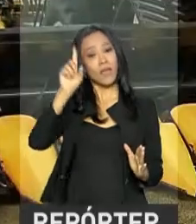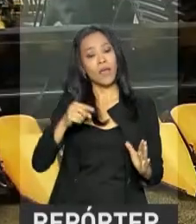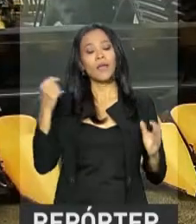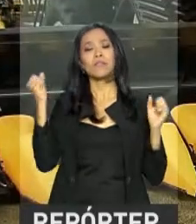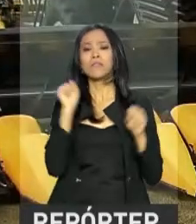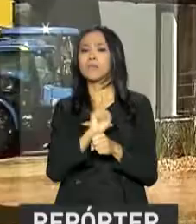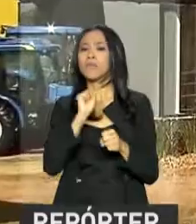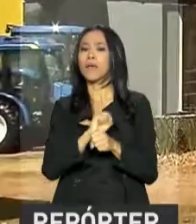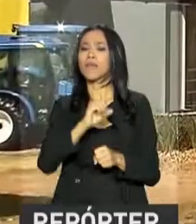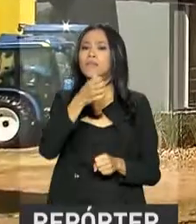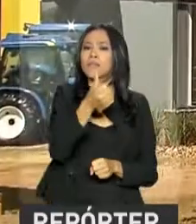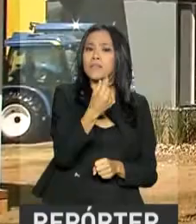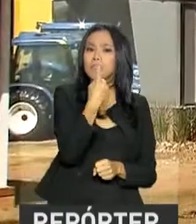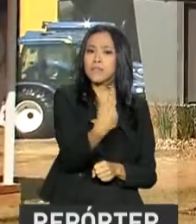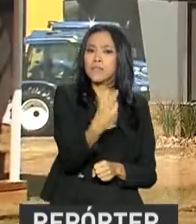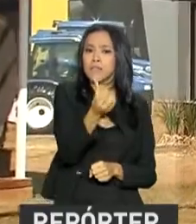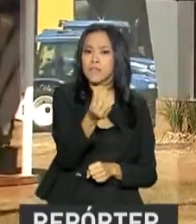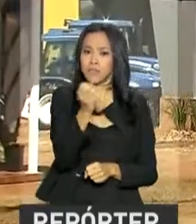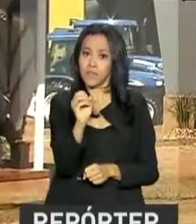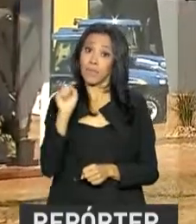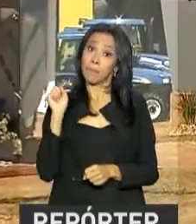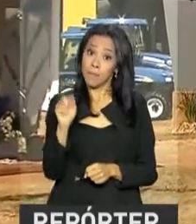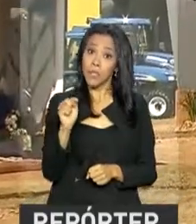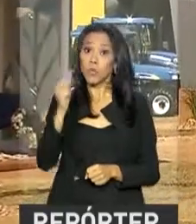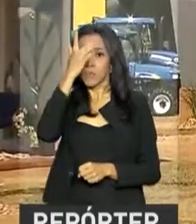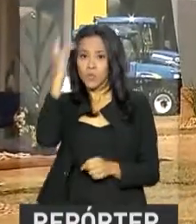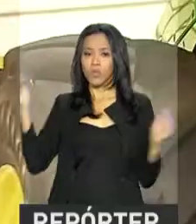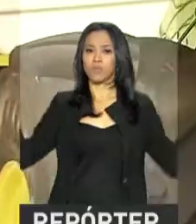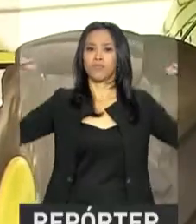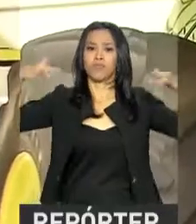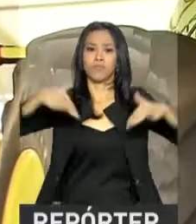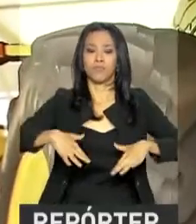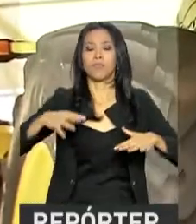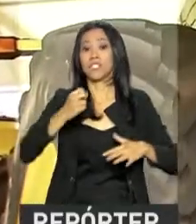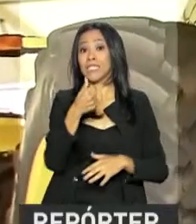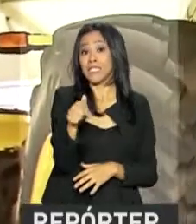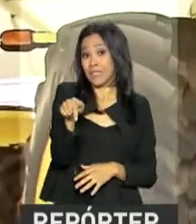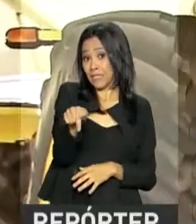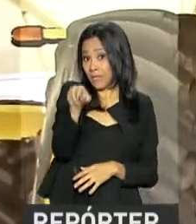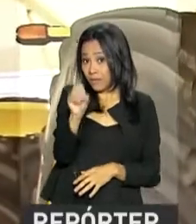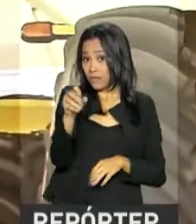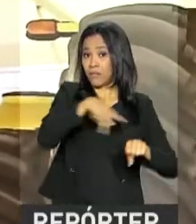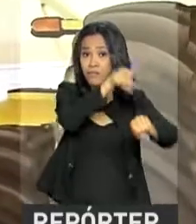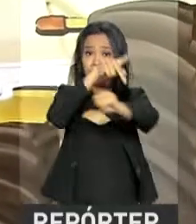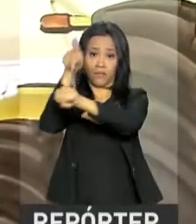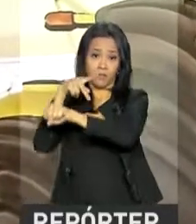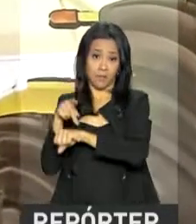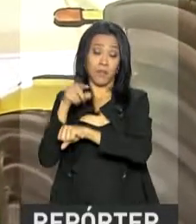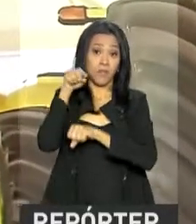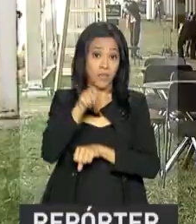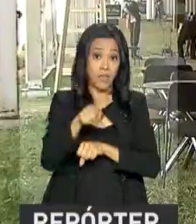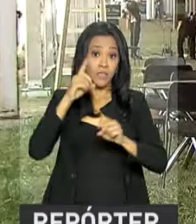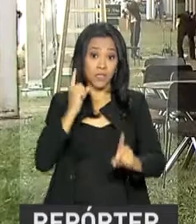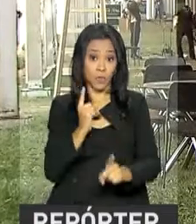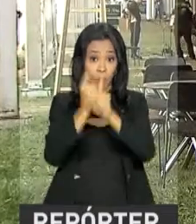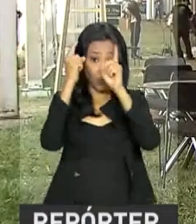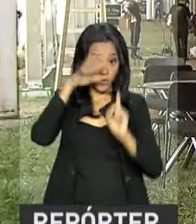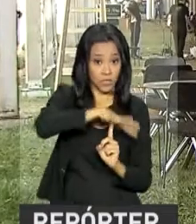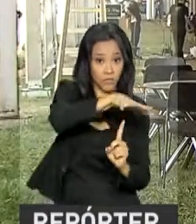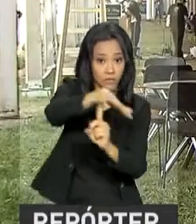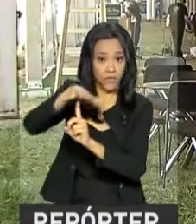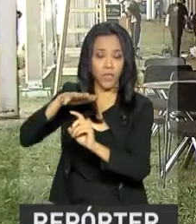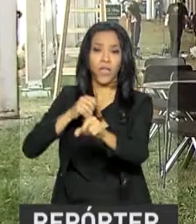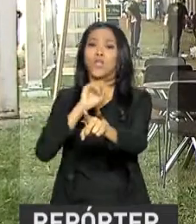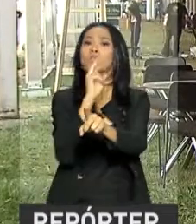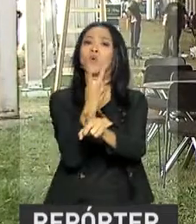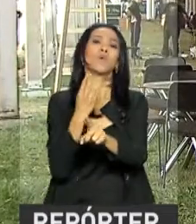160 mil visitantes de 70 países a expectativa é que o evento movimente cerca de 2 milhões